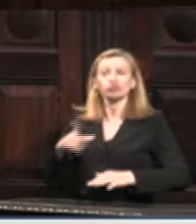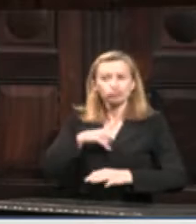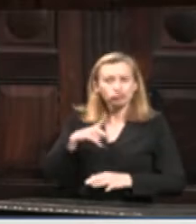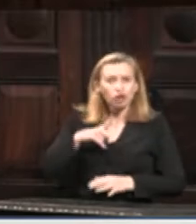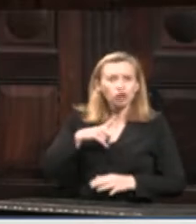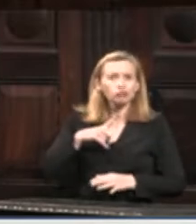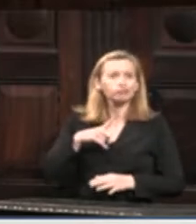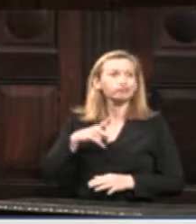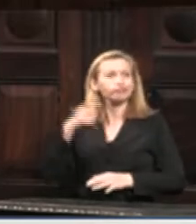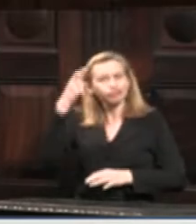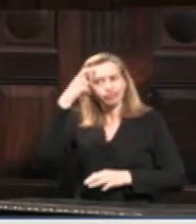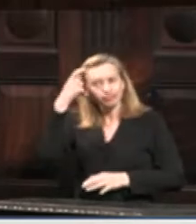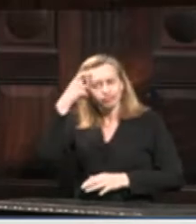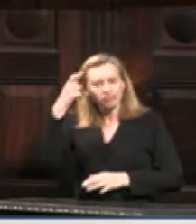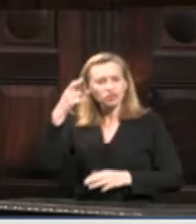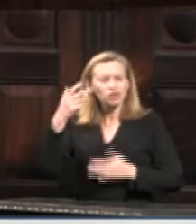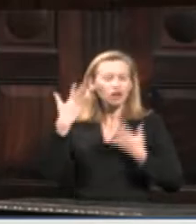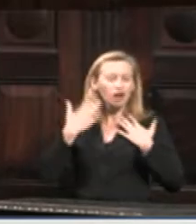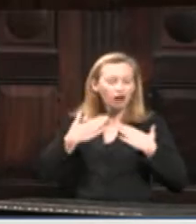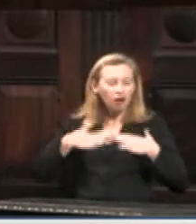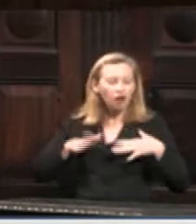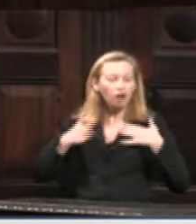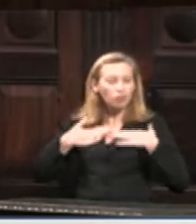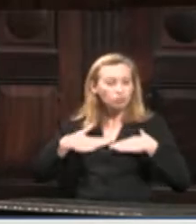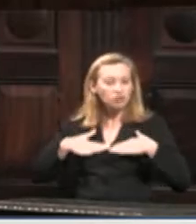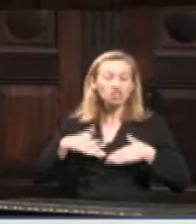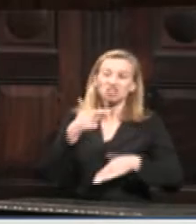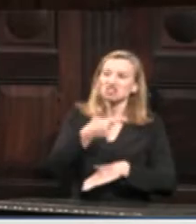de, ao longo desses 26 anos de vida pública,